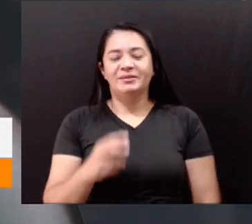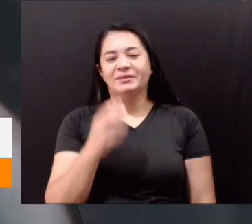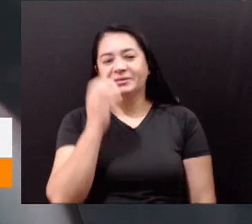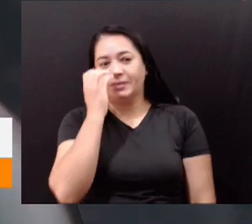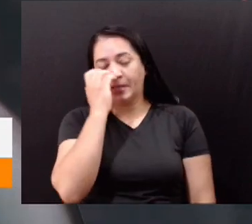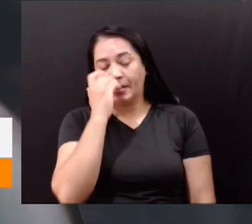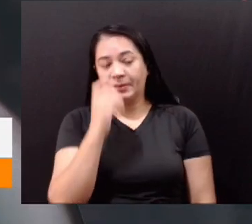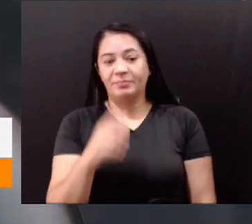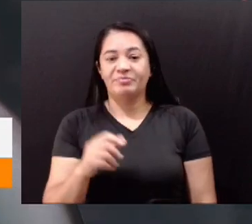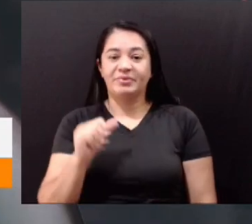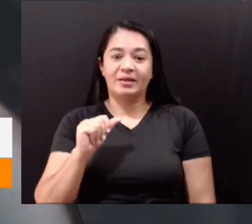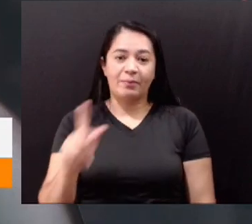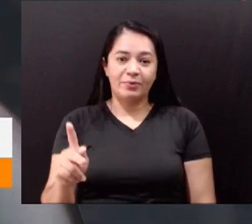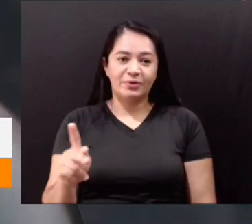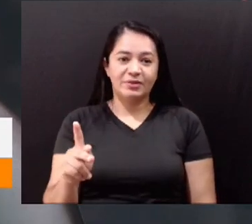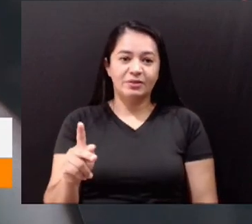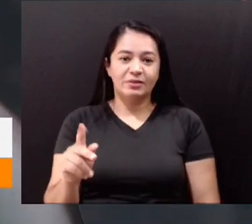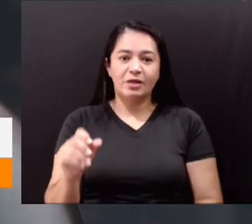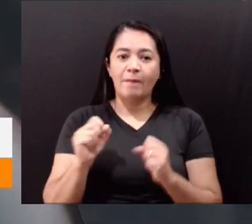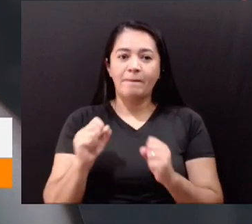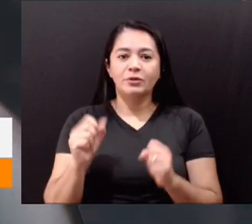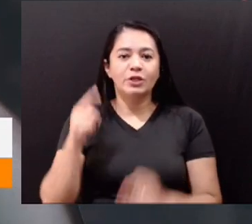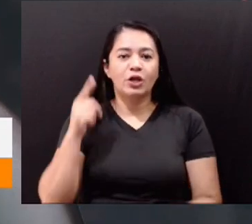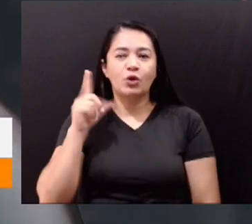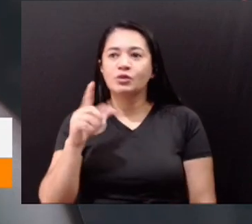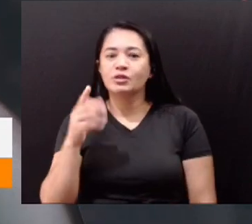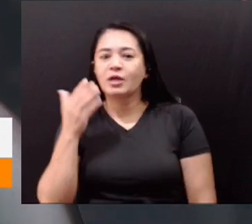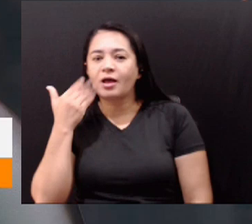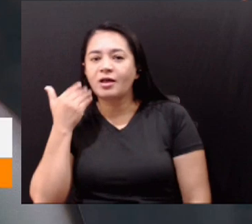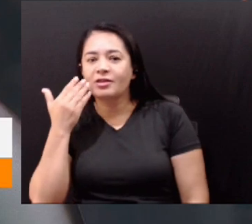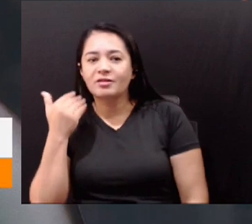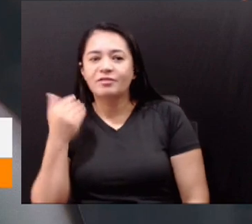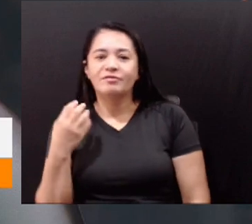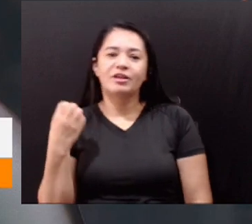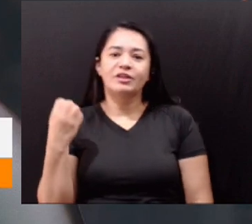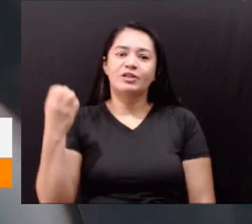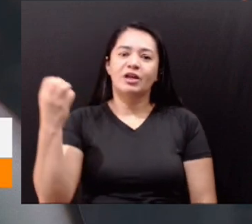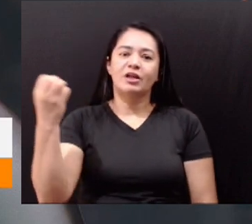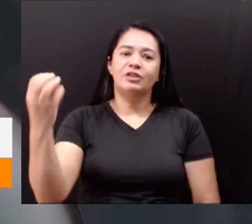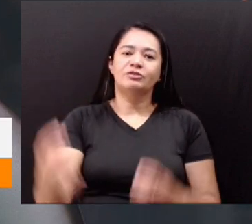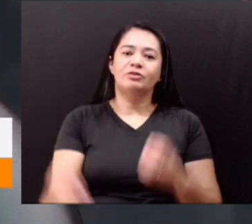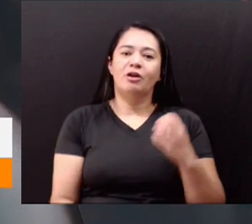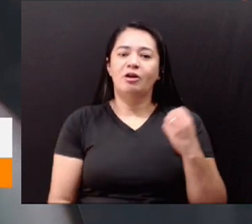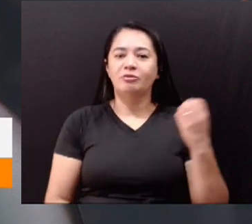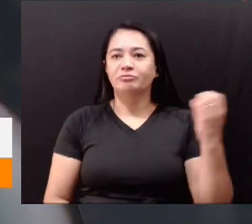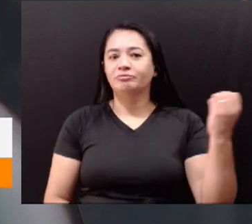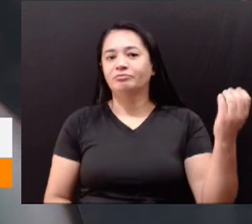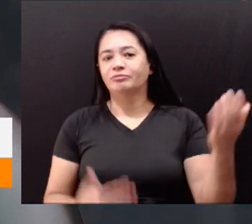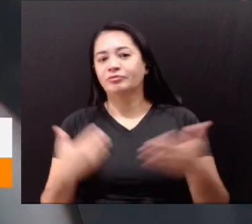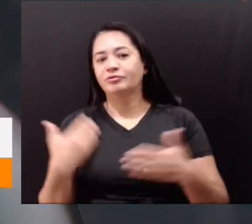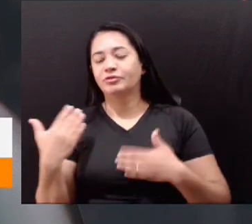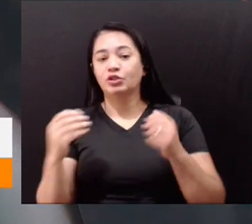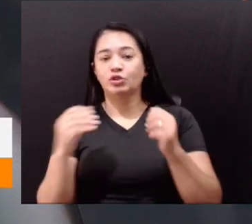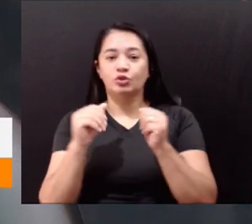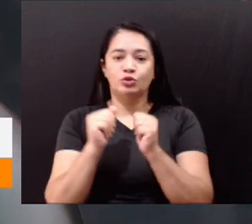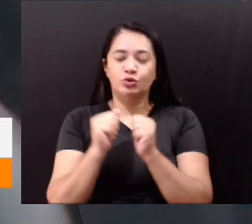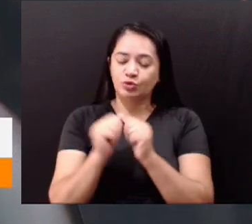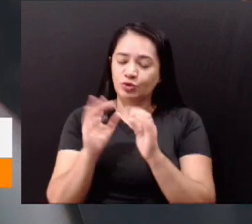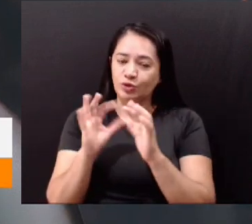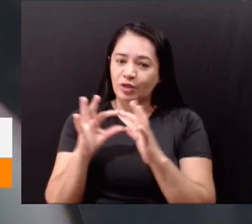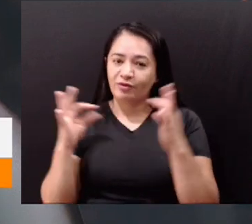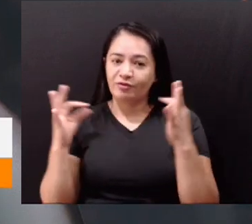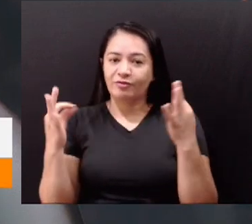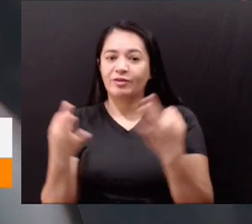Aposentar-se e poder desfrutar. Então, desfrutar viajando, desfrutar da família, dos